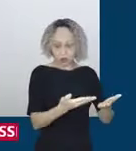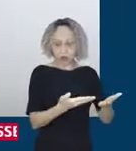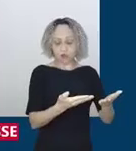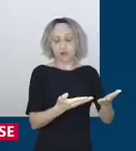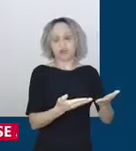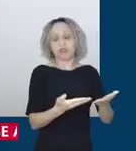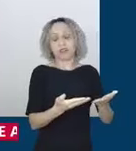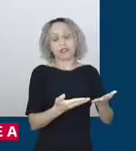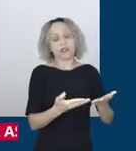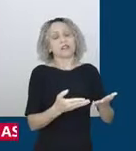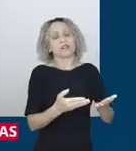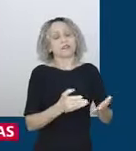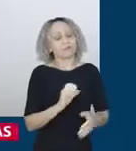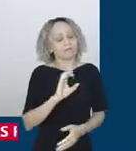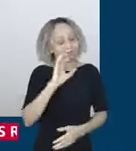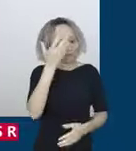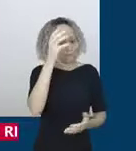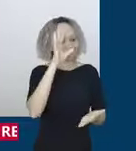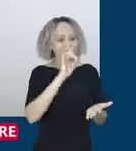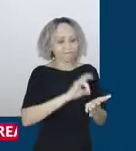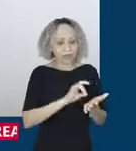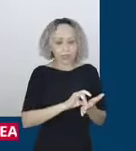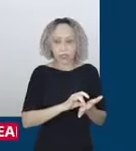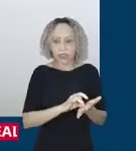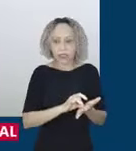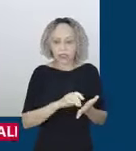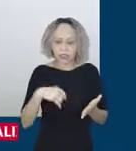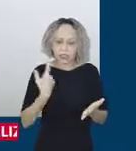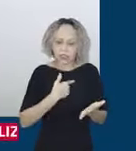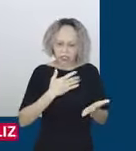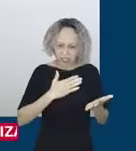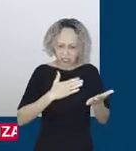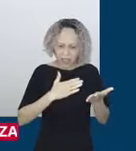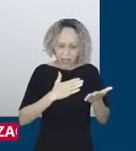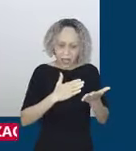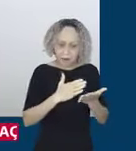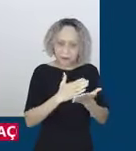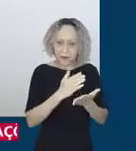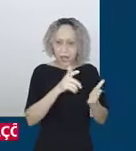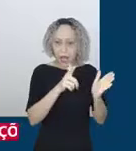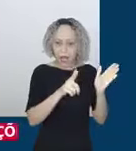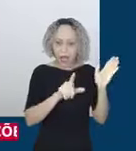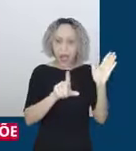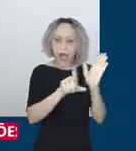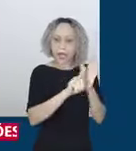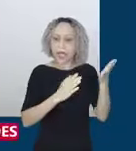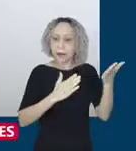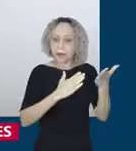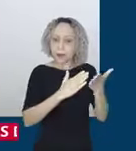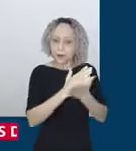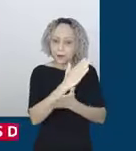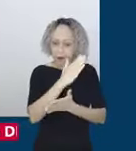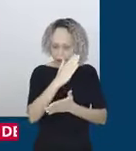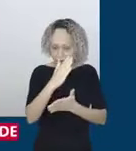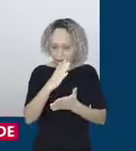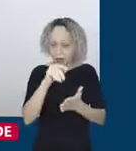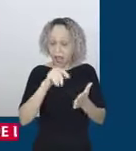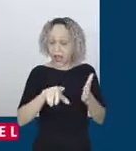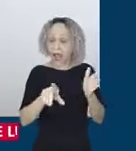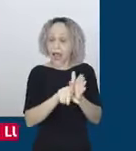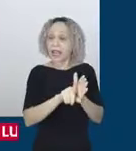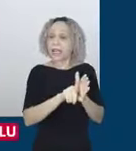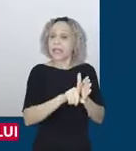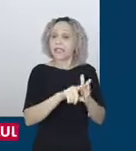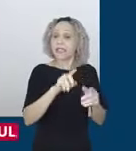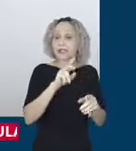muito problema, não, para aprovarmos a lei de inflação mais PIB como instrumento fundamental. Olha, o